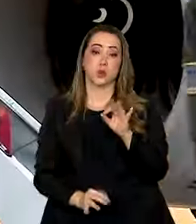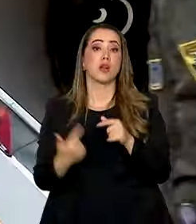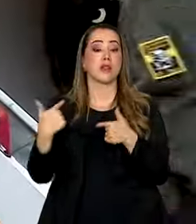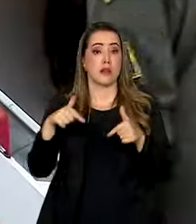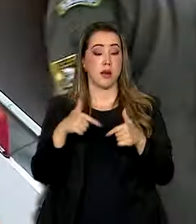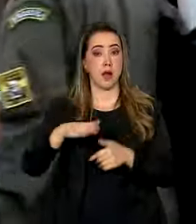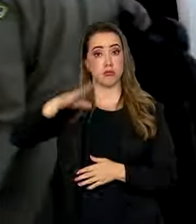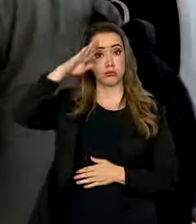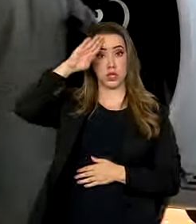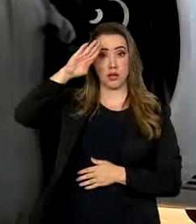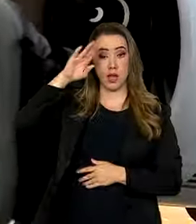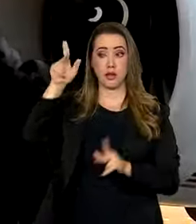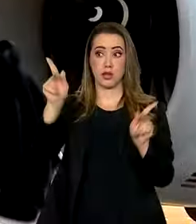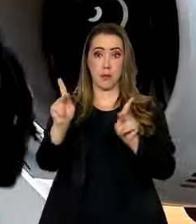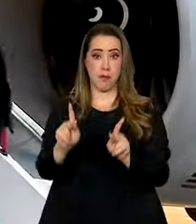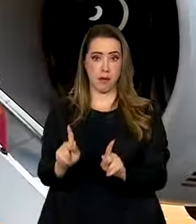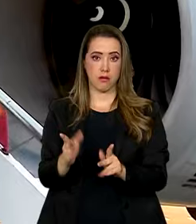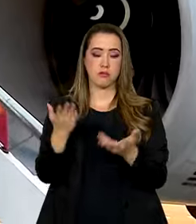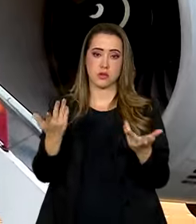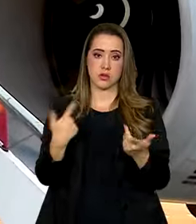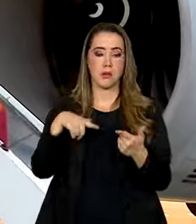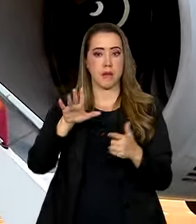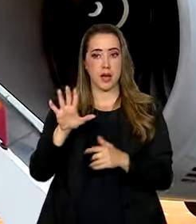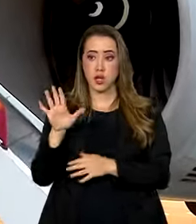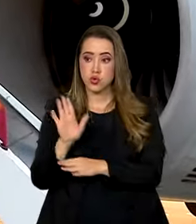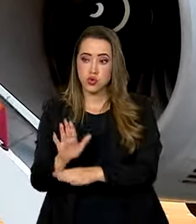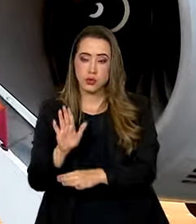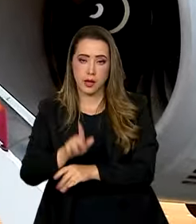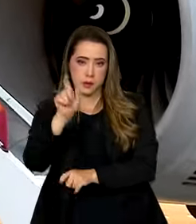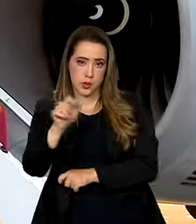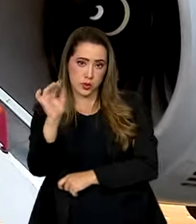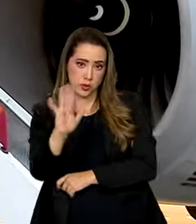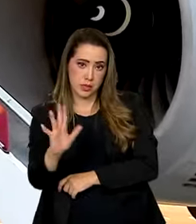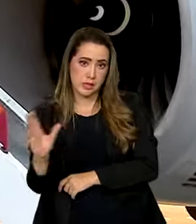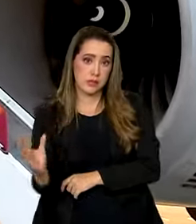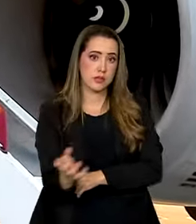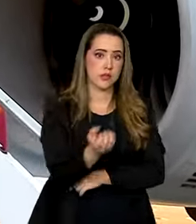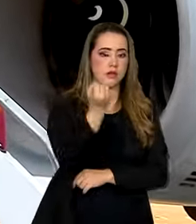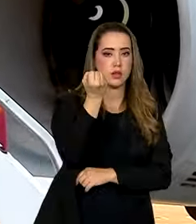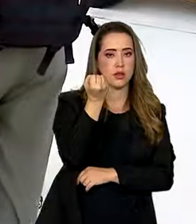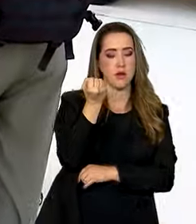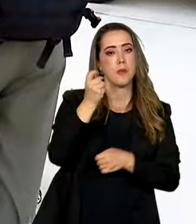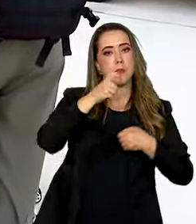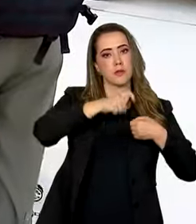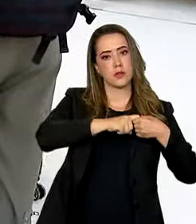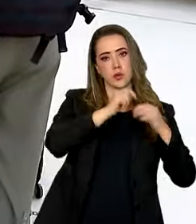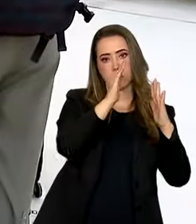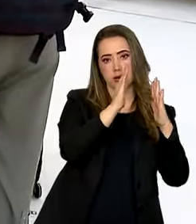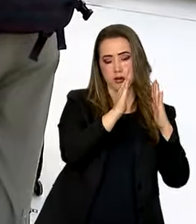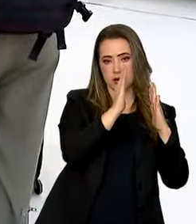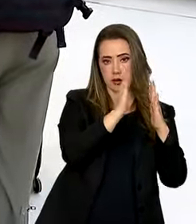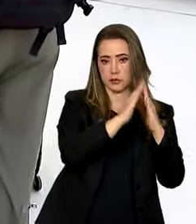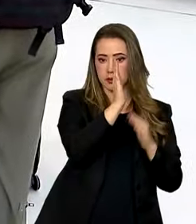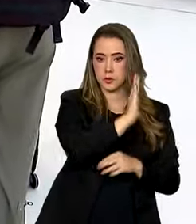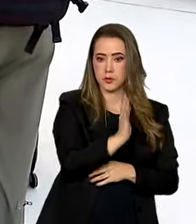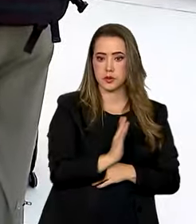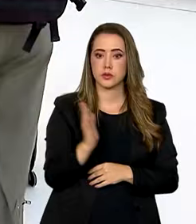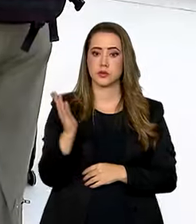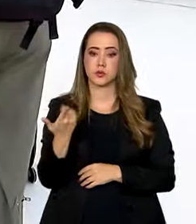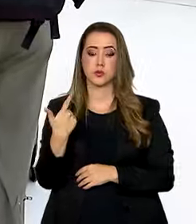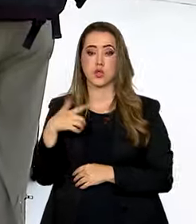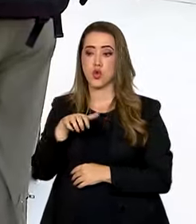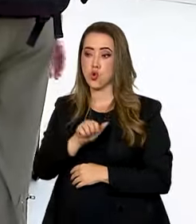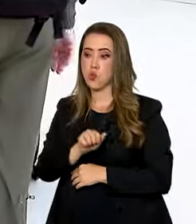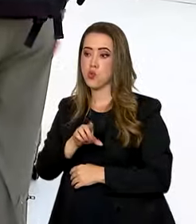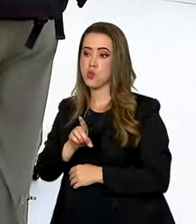paz, a de ajudar brasileiros a deixar a guerra em Israel, que começou no sábado passado. O adido militar do Brasil em Roma teve